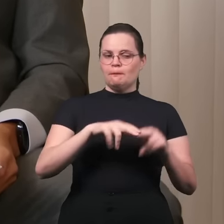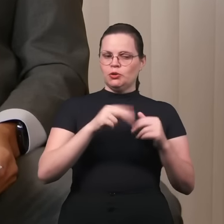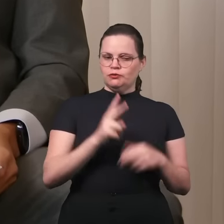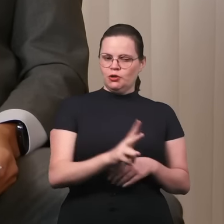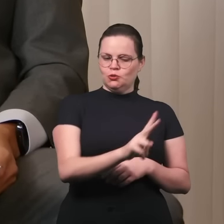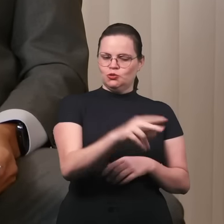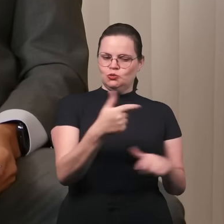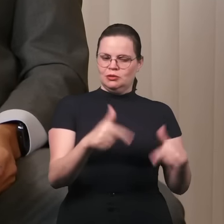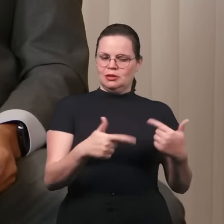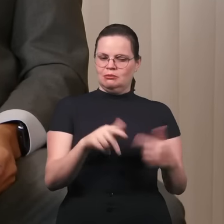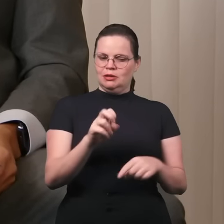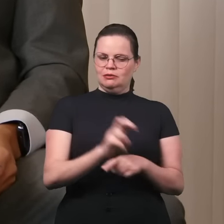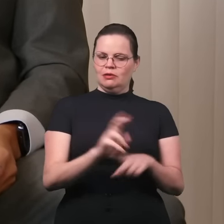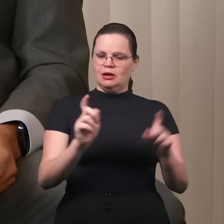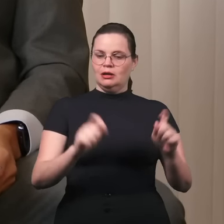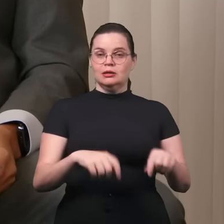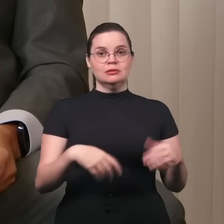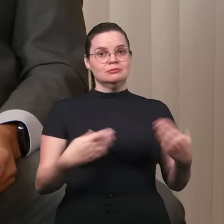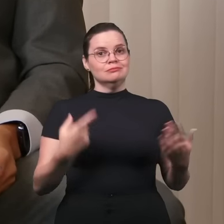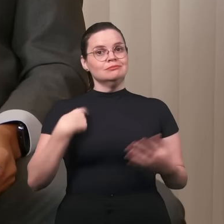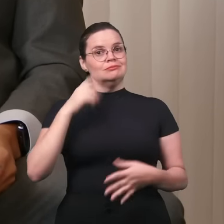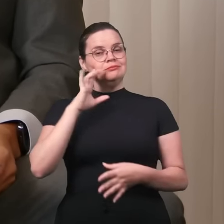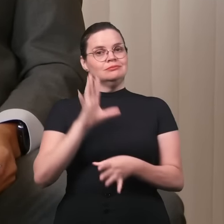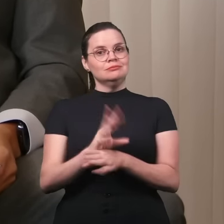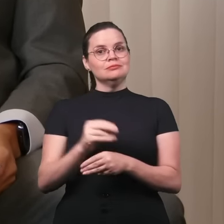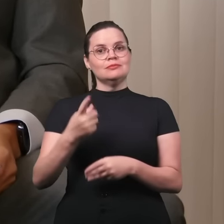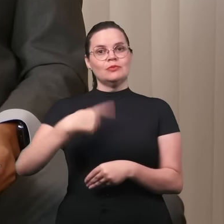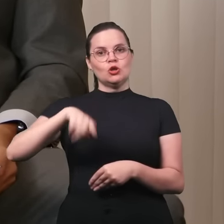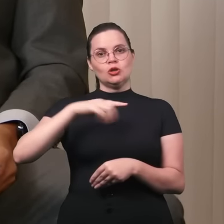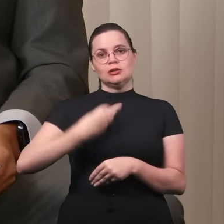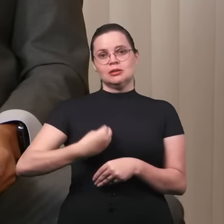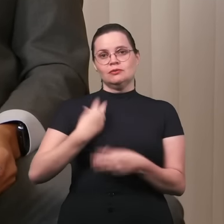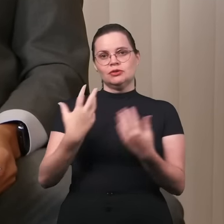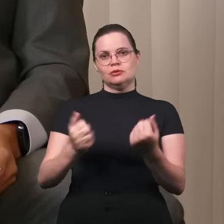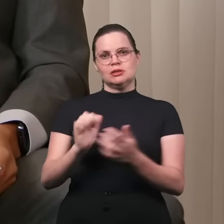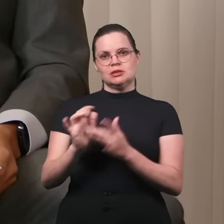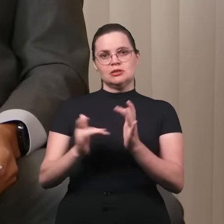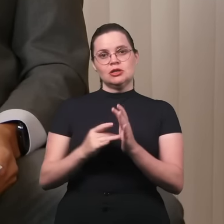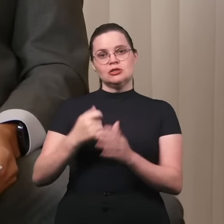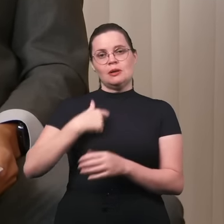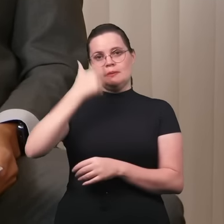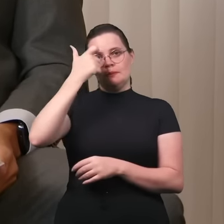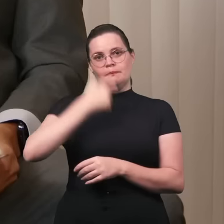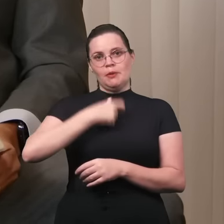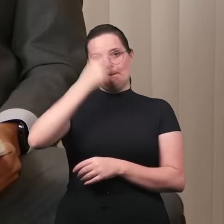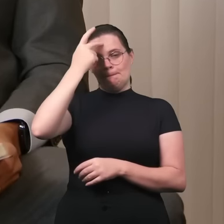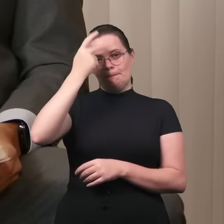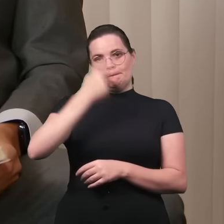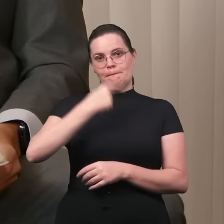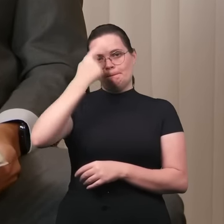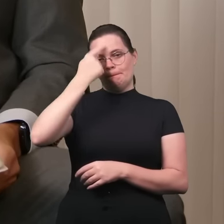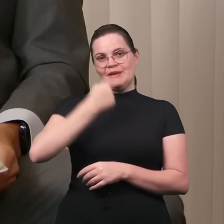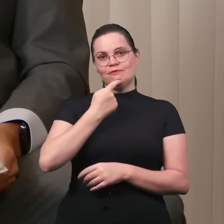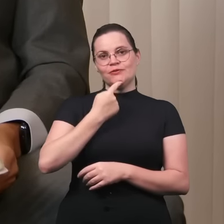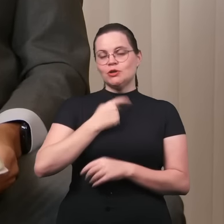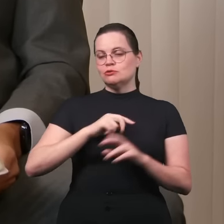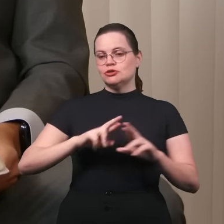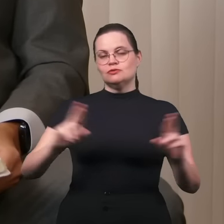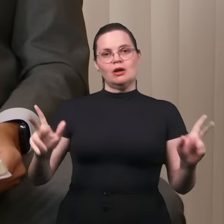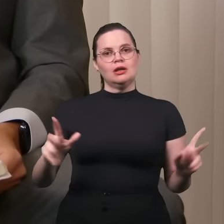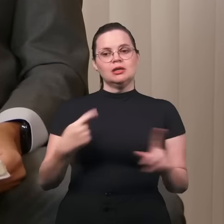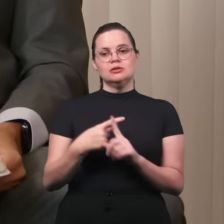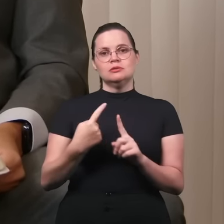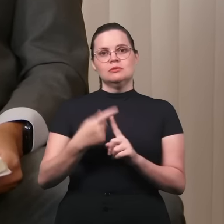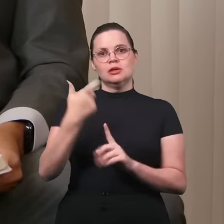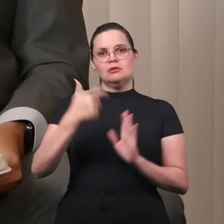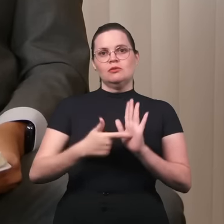nascimento traz para o homem uma personalidade diferente, porque ele tem a personalidade do Espírito Santo, né? Amém. Isso é